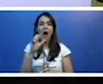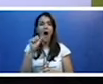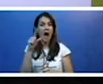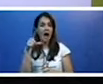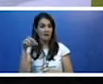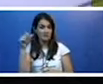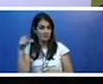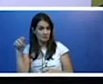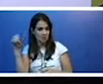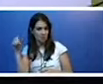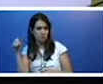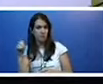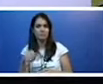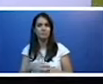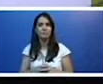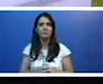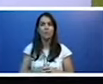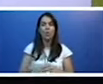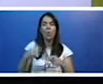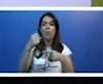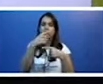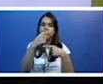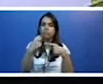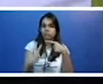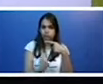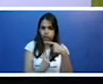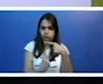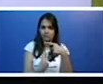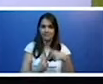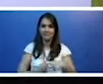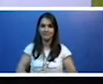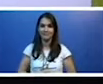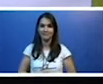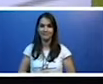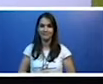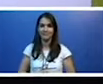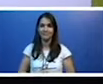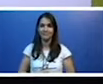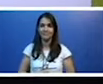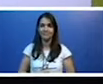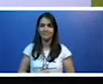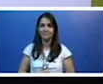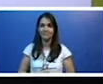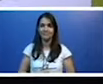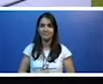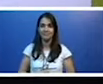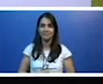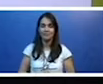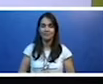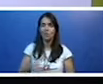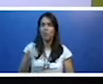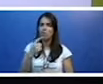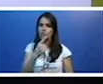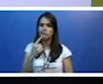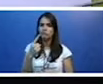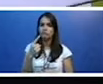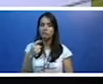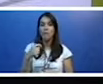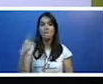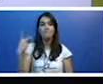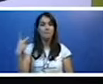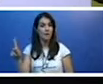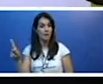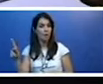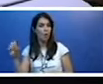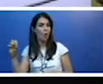1 para 2. Lembra como que a gente fala razão? Um número para